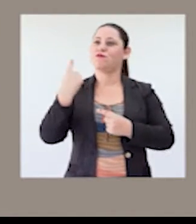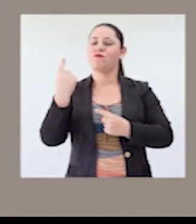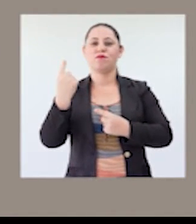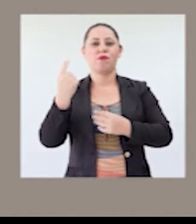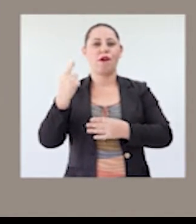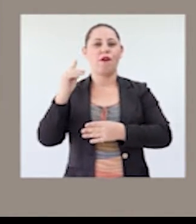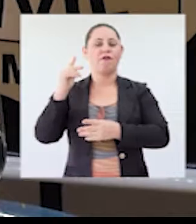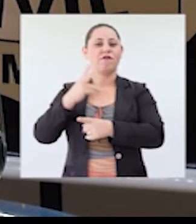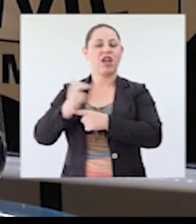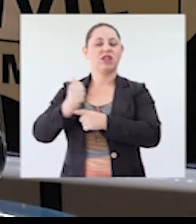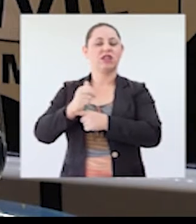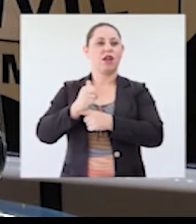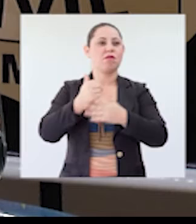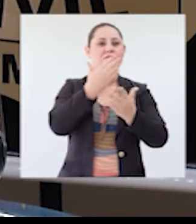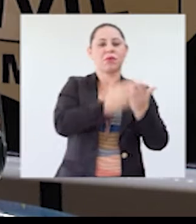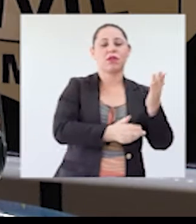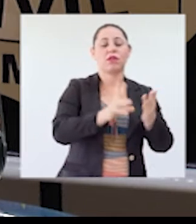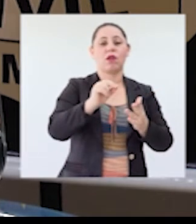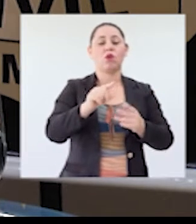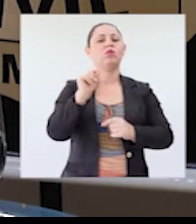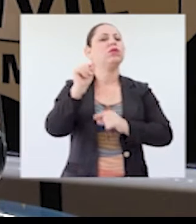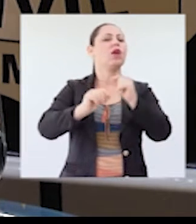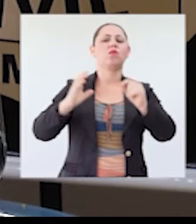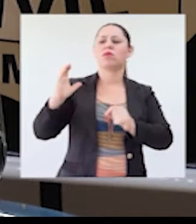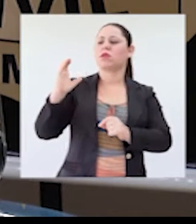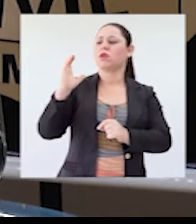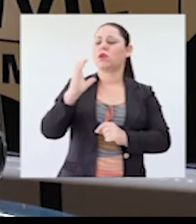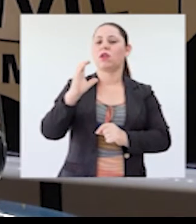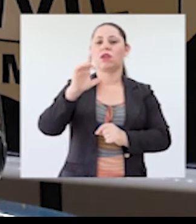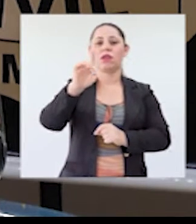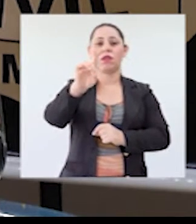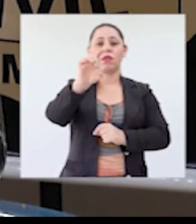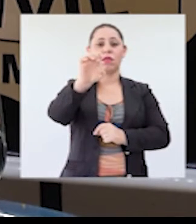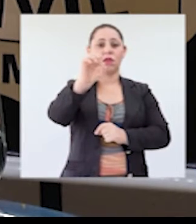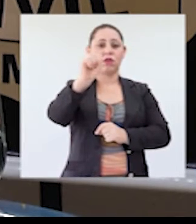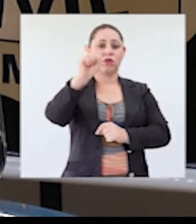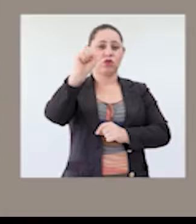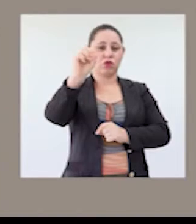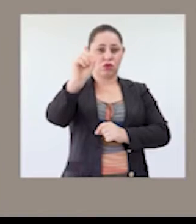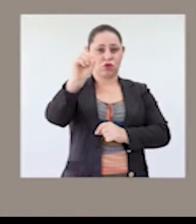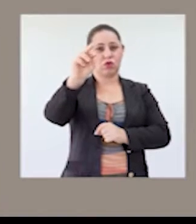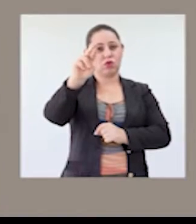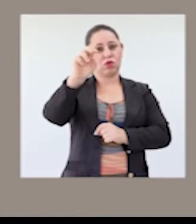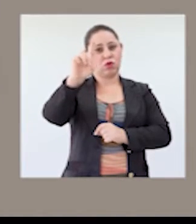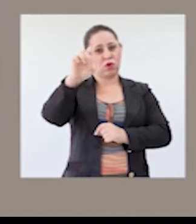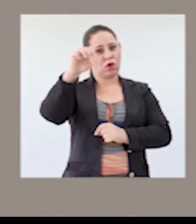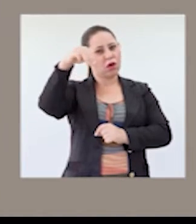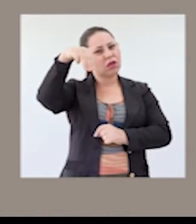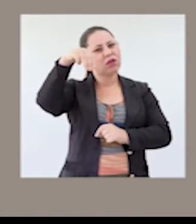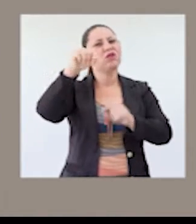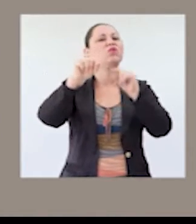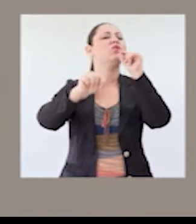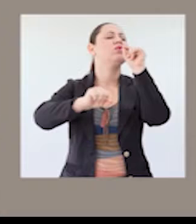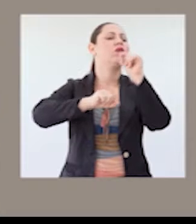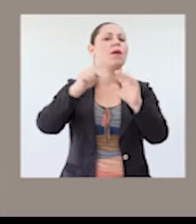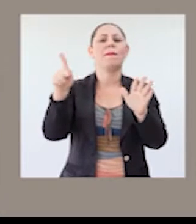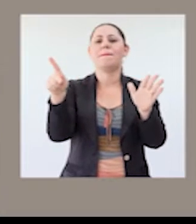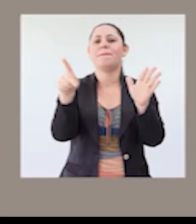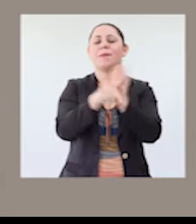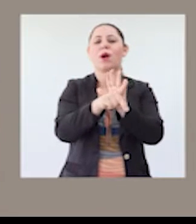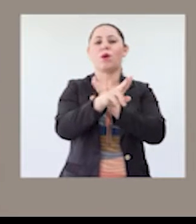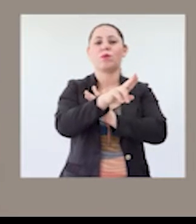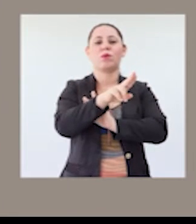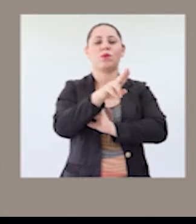aí é vedado. E o que é, doutor, crime de desordem? Veja bem, a